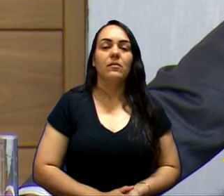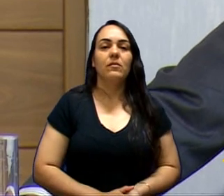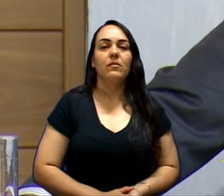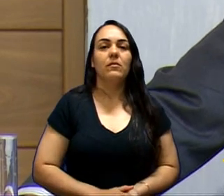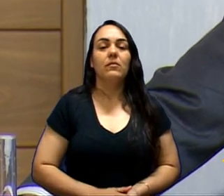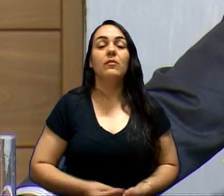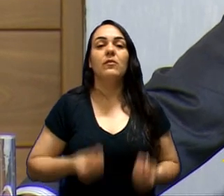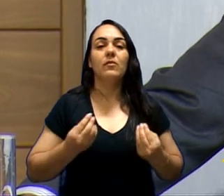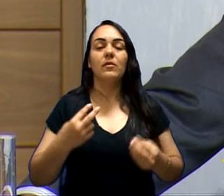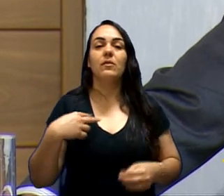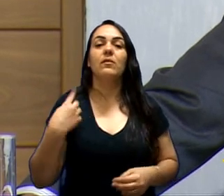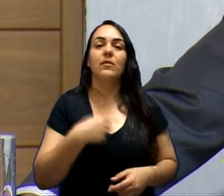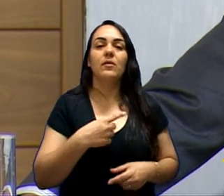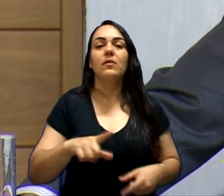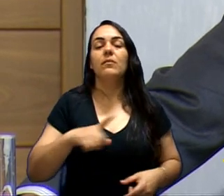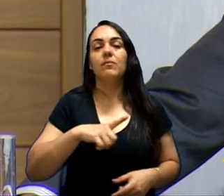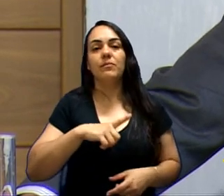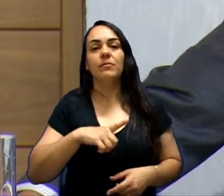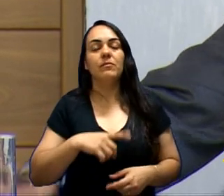para que não tenhamos as nossas,